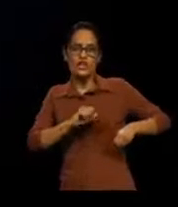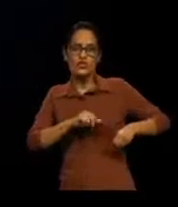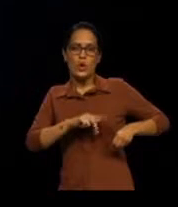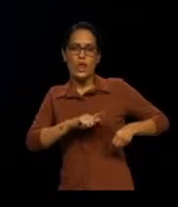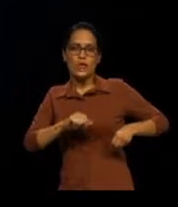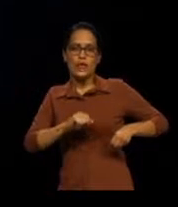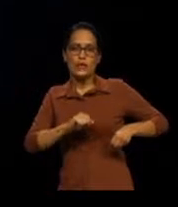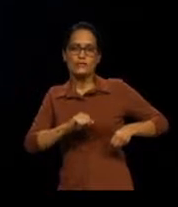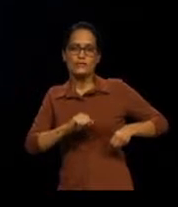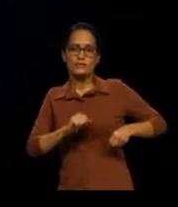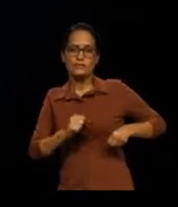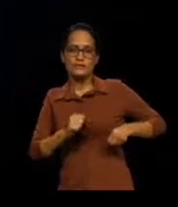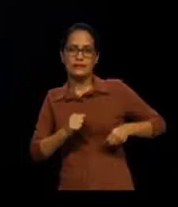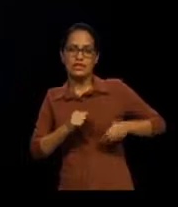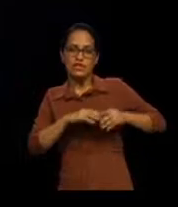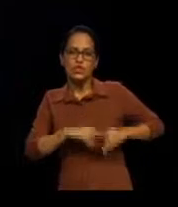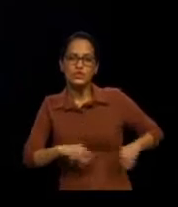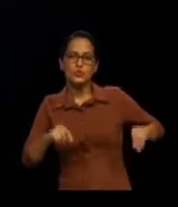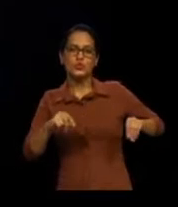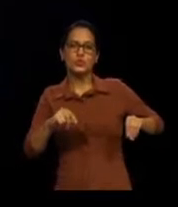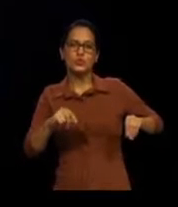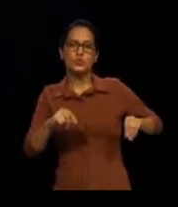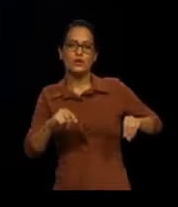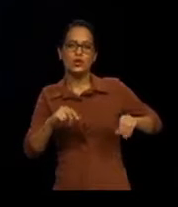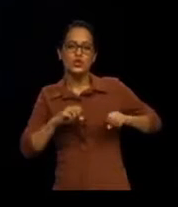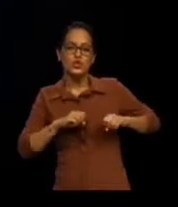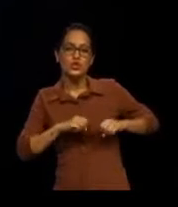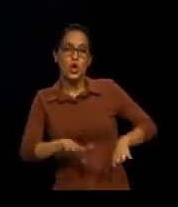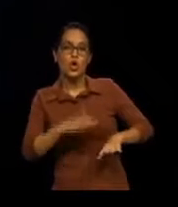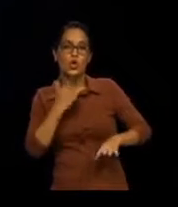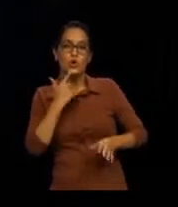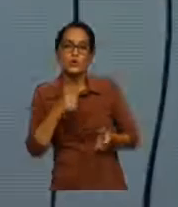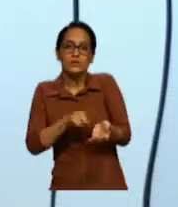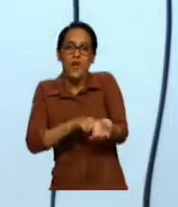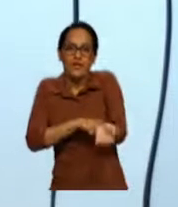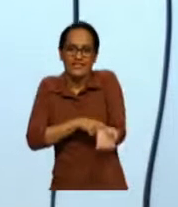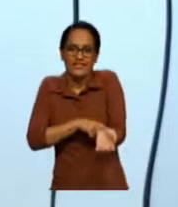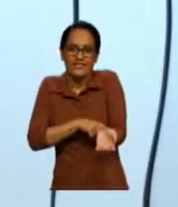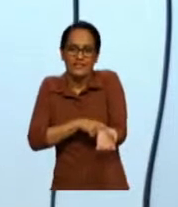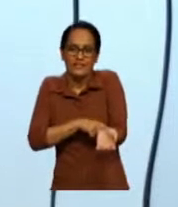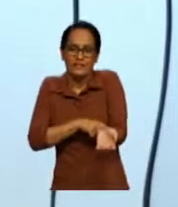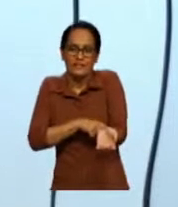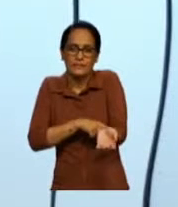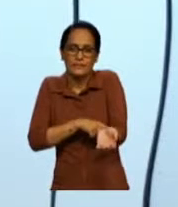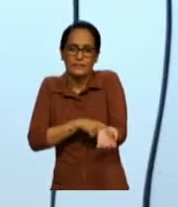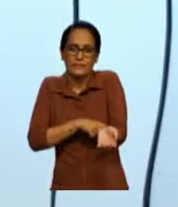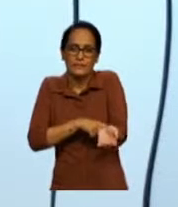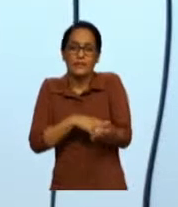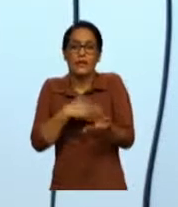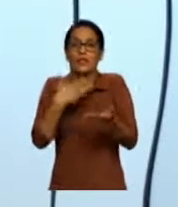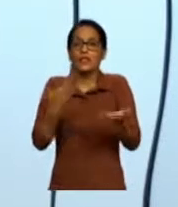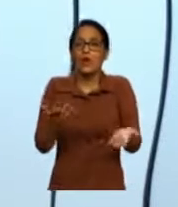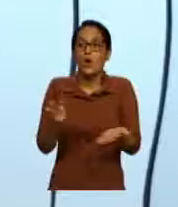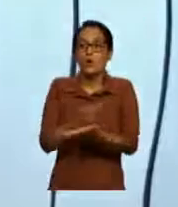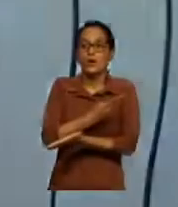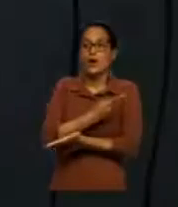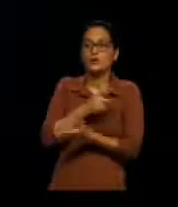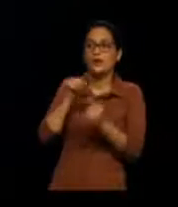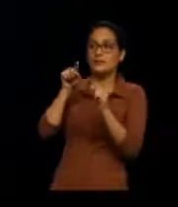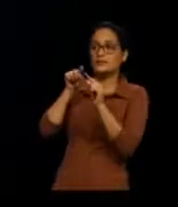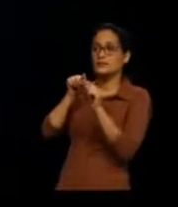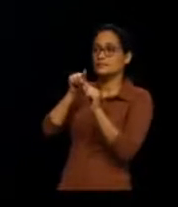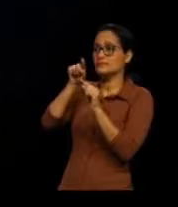quê? Secretou insulina, lançou insulina na corrente sanguínea. A insulina, então, ela vai o